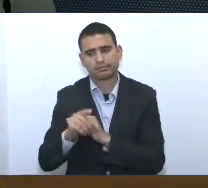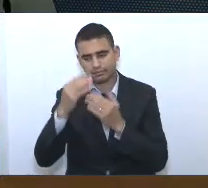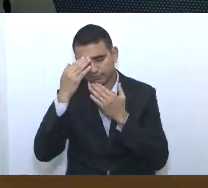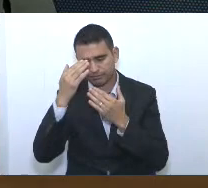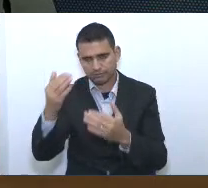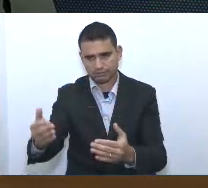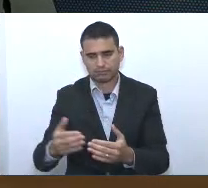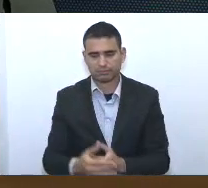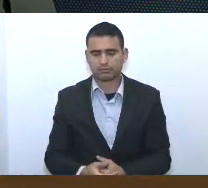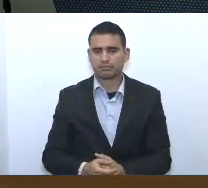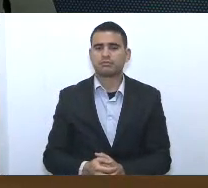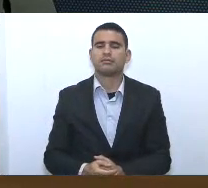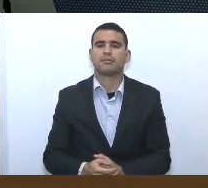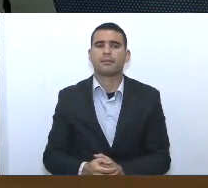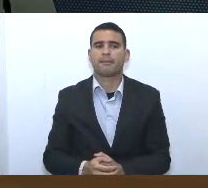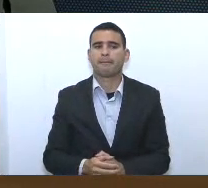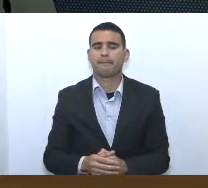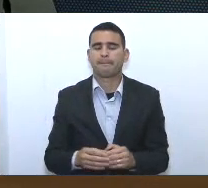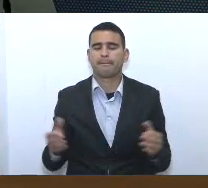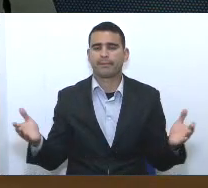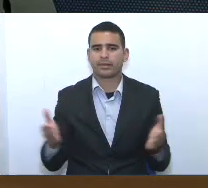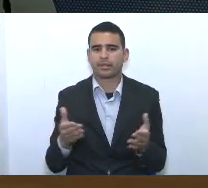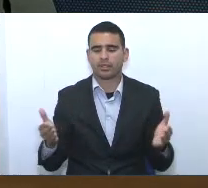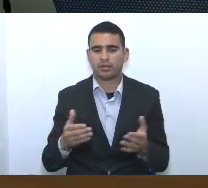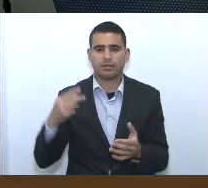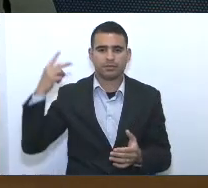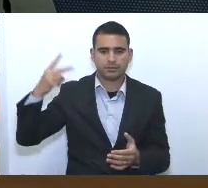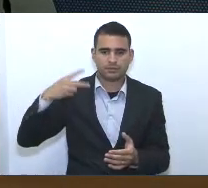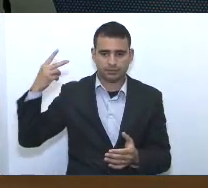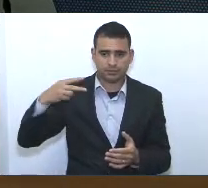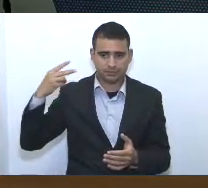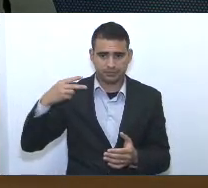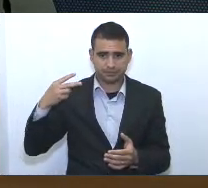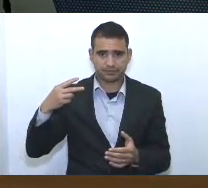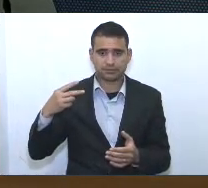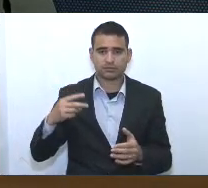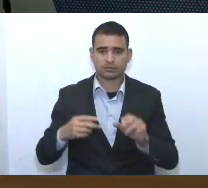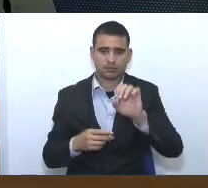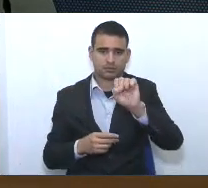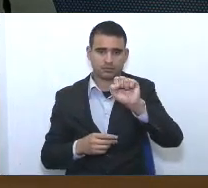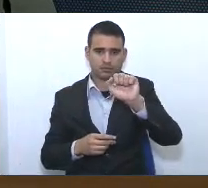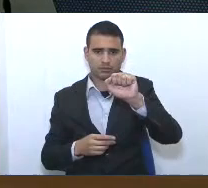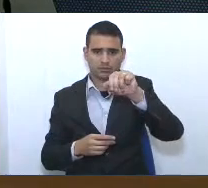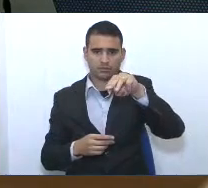Com a palavra, nosso nobre vereador Samuel Vasconcelos.